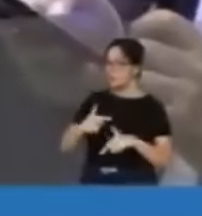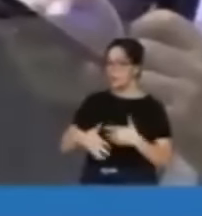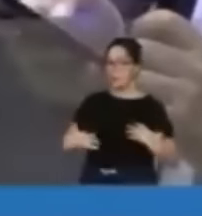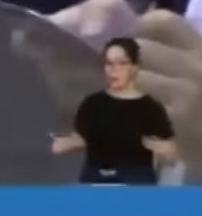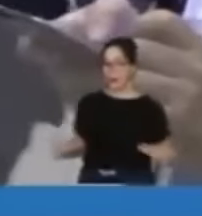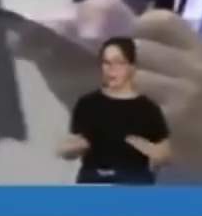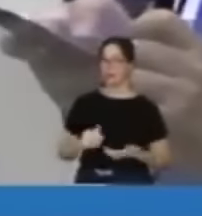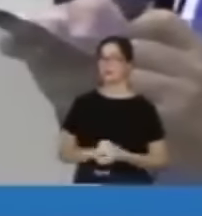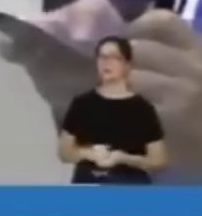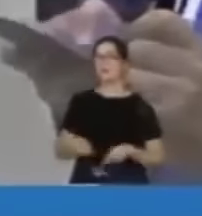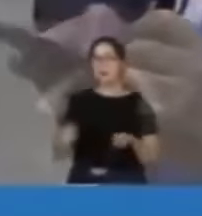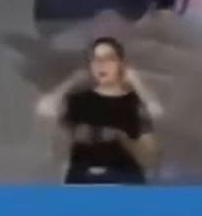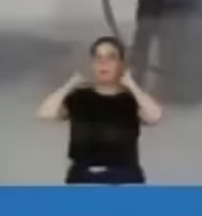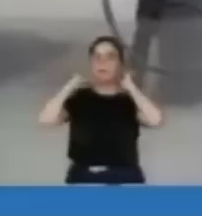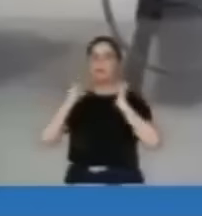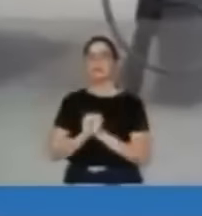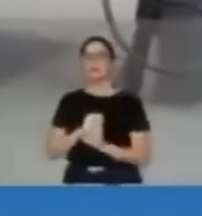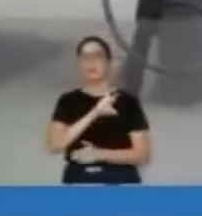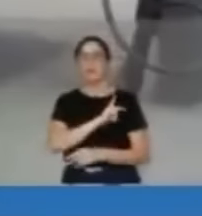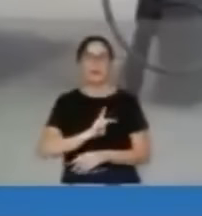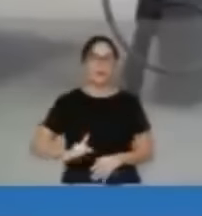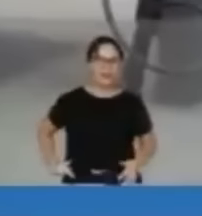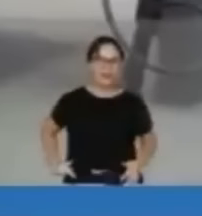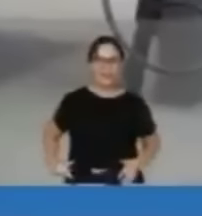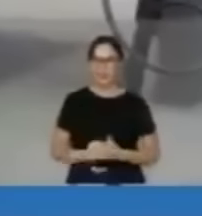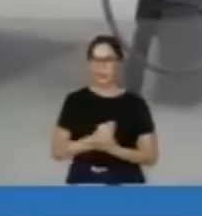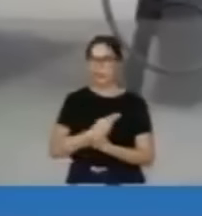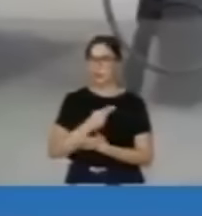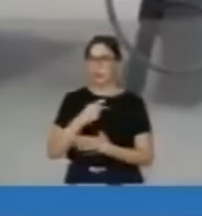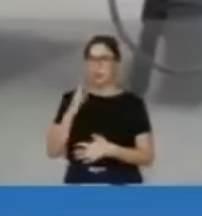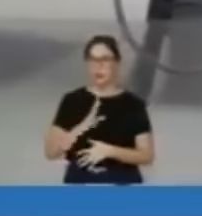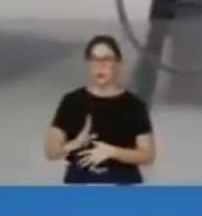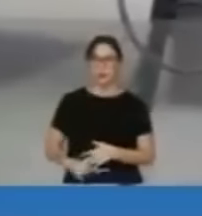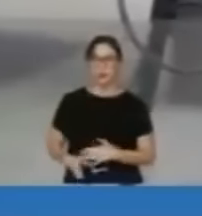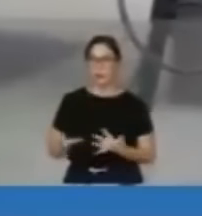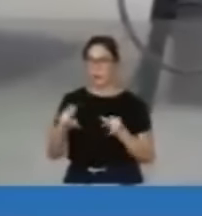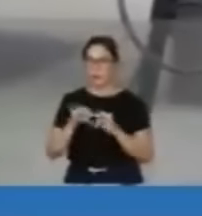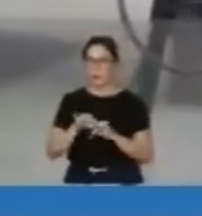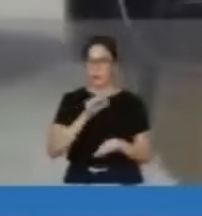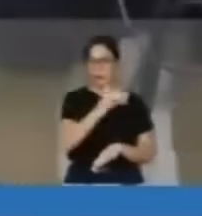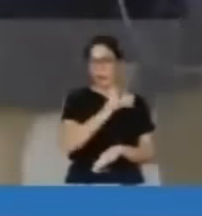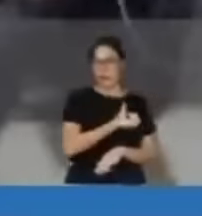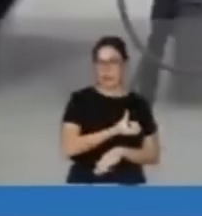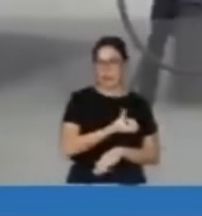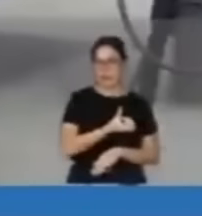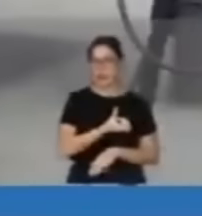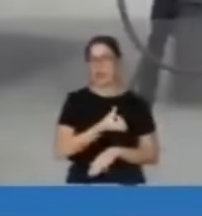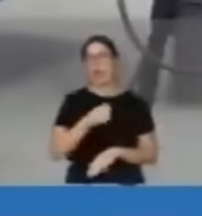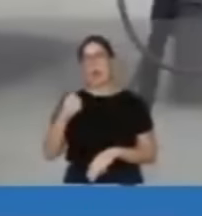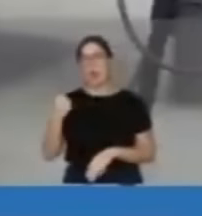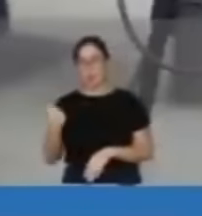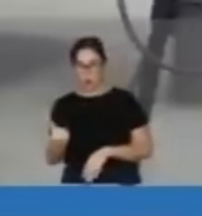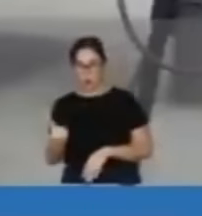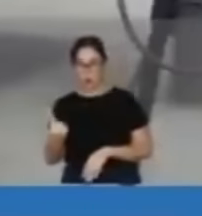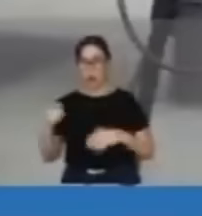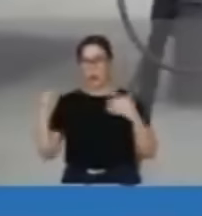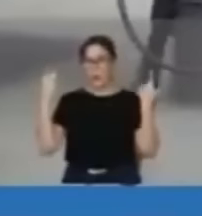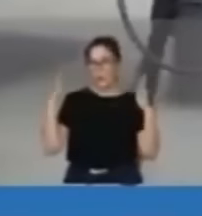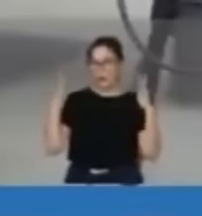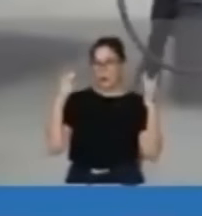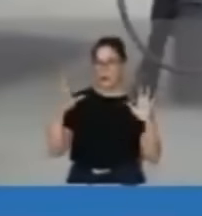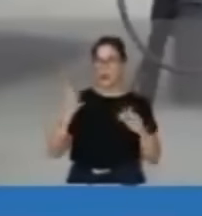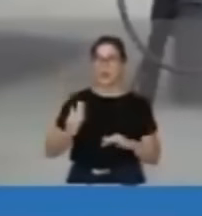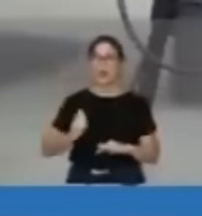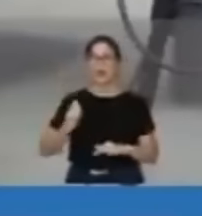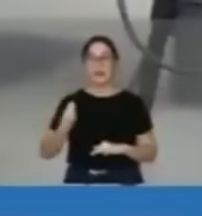e também com um salário digno. Que mobilização linda que está acontecendo em todo o Brasil pelo fim da escala 6x1. Parabéns, Rick. Parabéns ao Movimento Vida Além